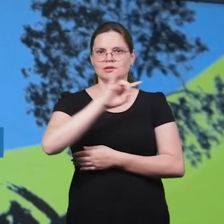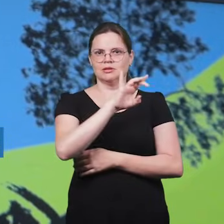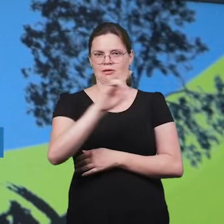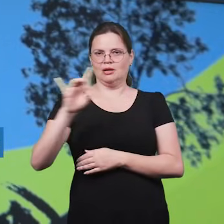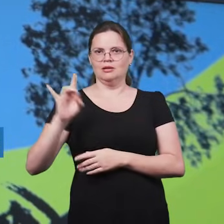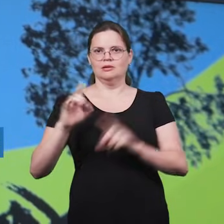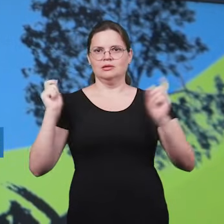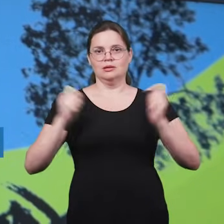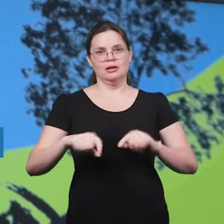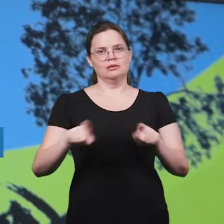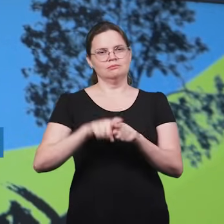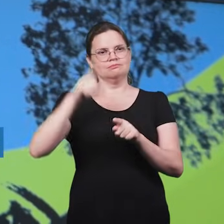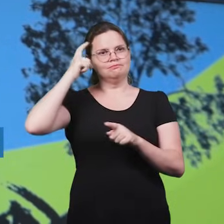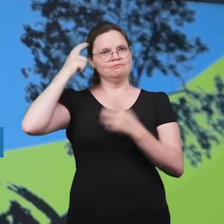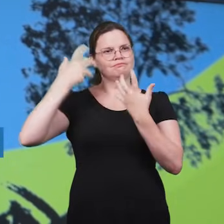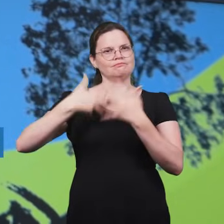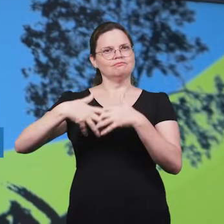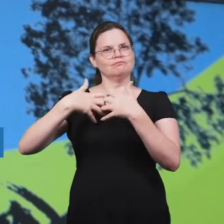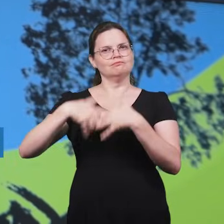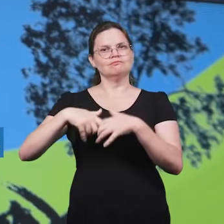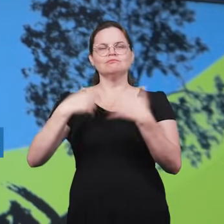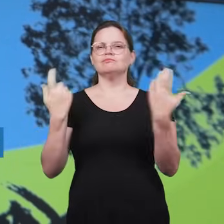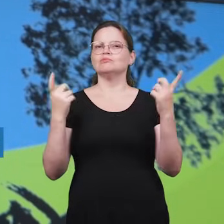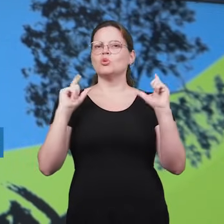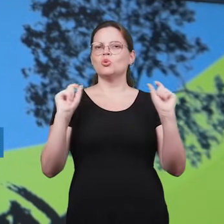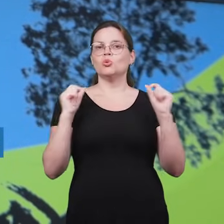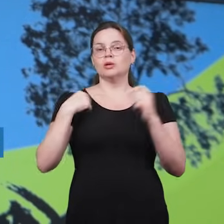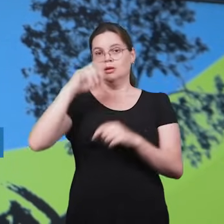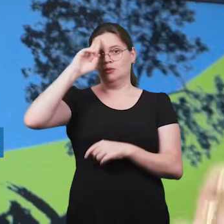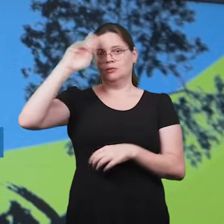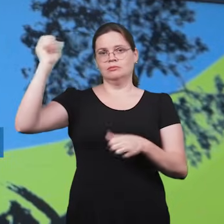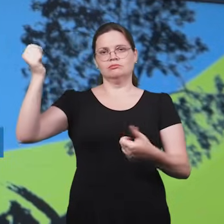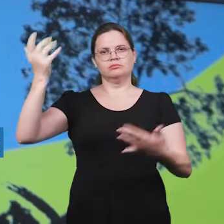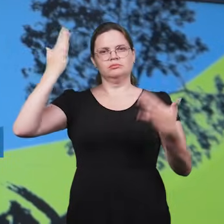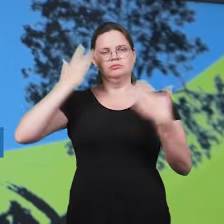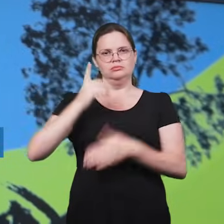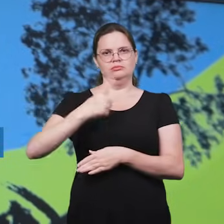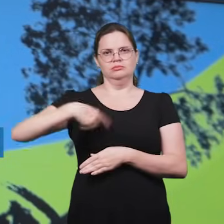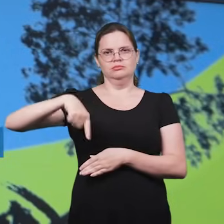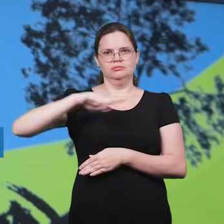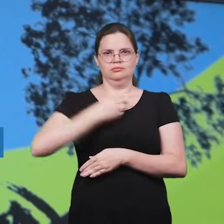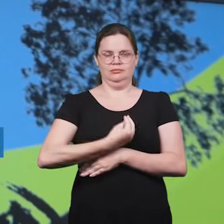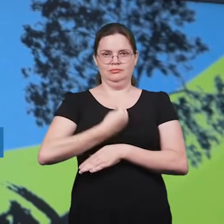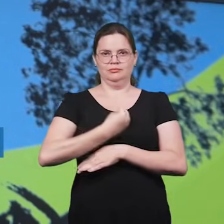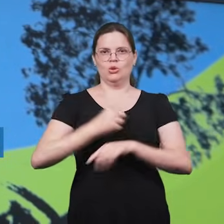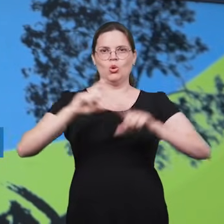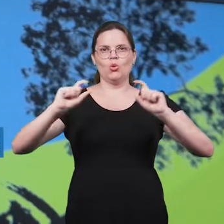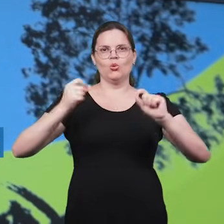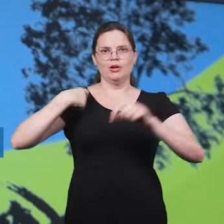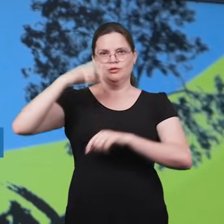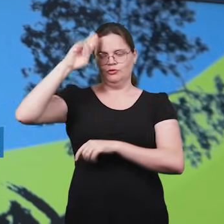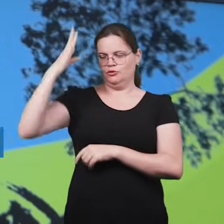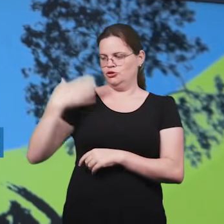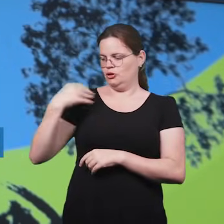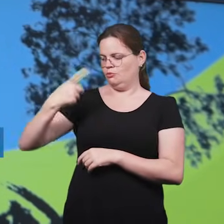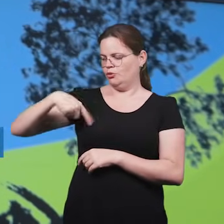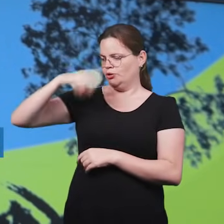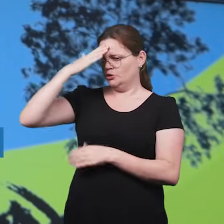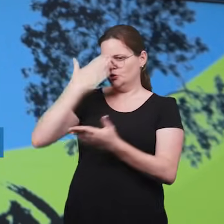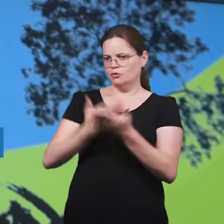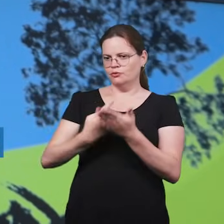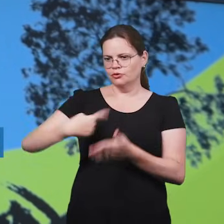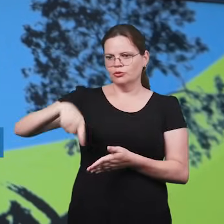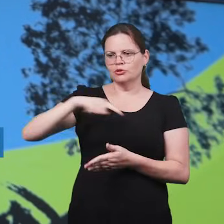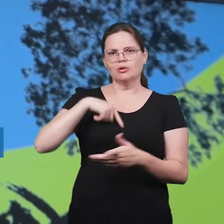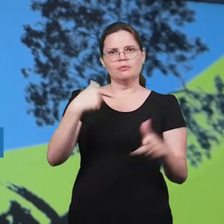poder avaliar aquilo que o Senhor tem feito nas nossas vidas, aquilo que Ele confiou a cada um de nós e o modo como